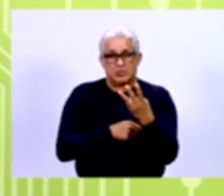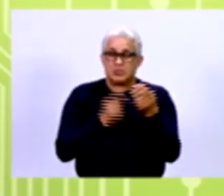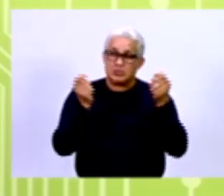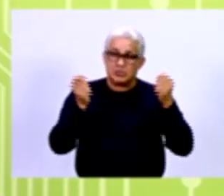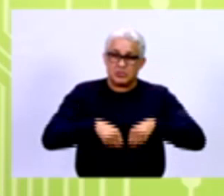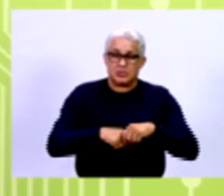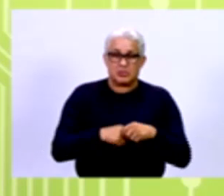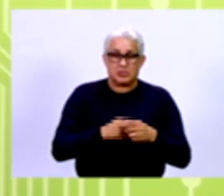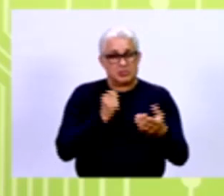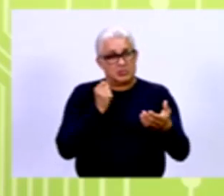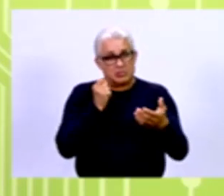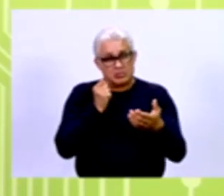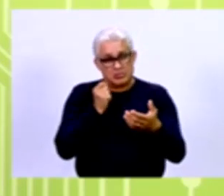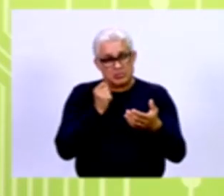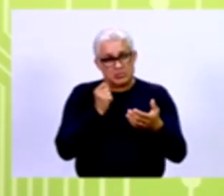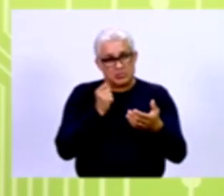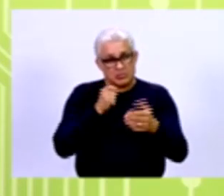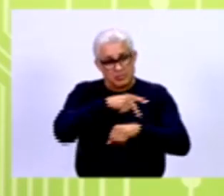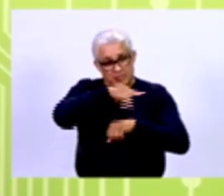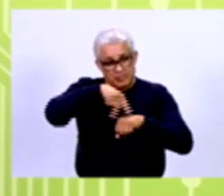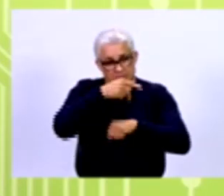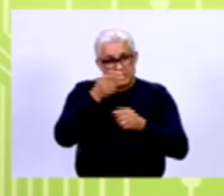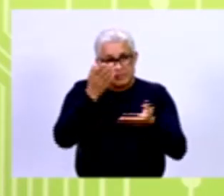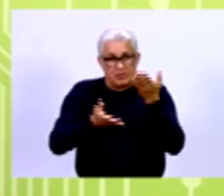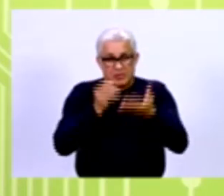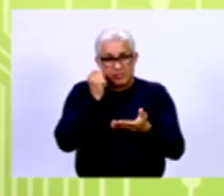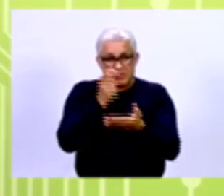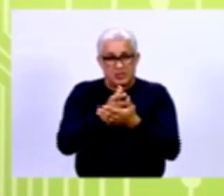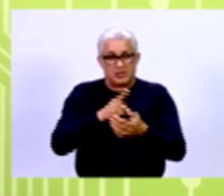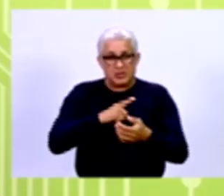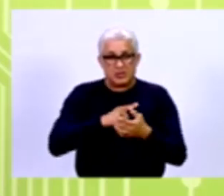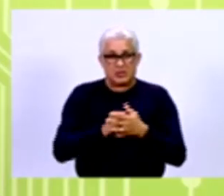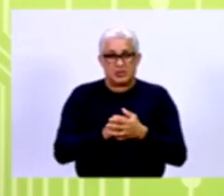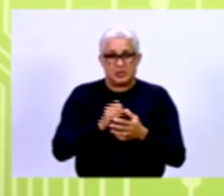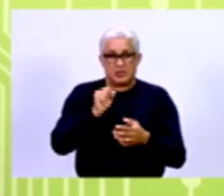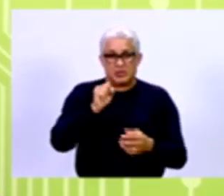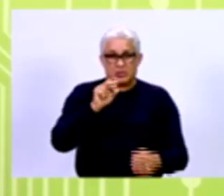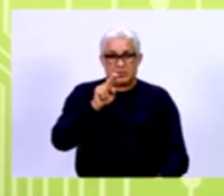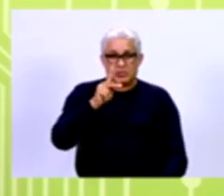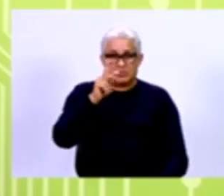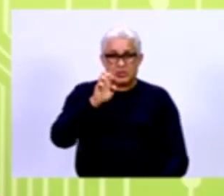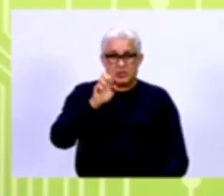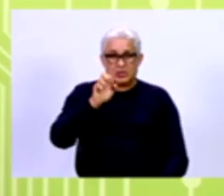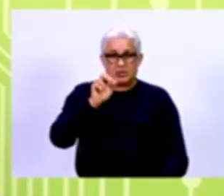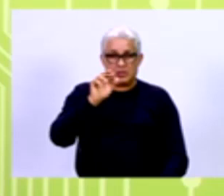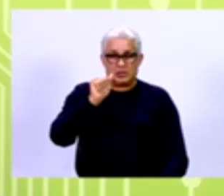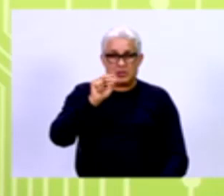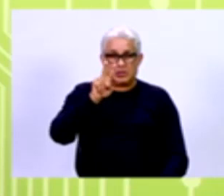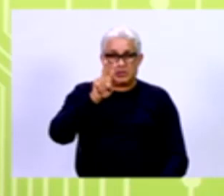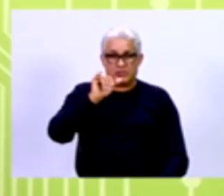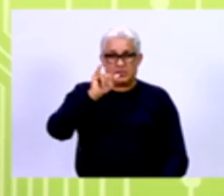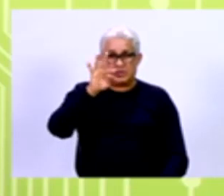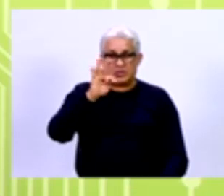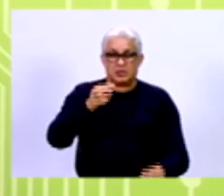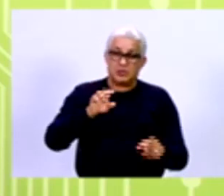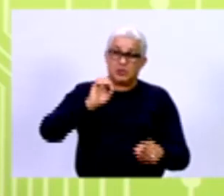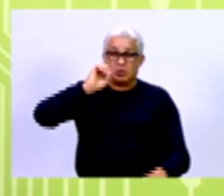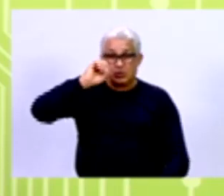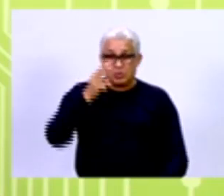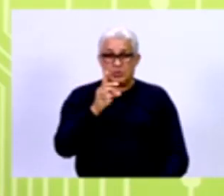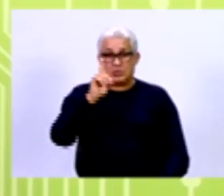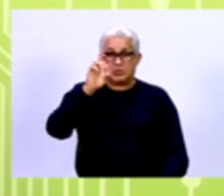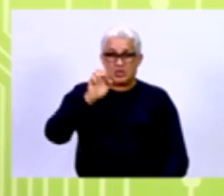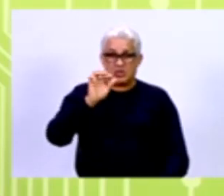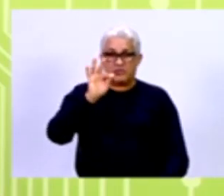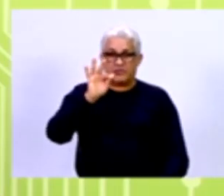possibilita ao pagamento, ao balanço de pagamento, ter um superávit ou um déficit compensado